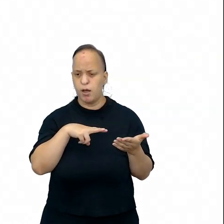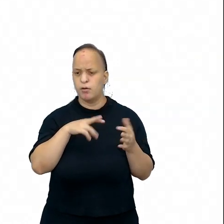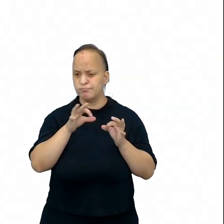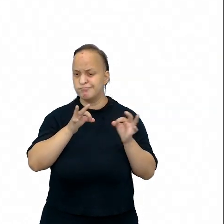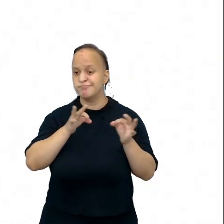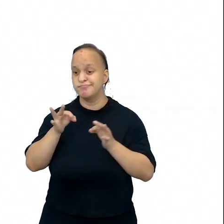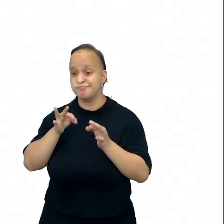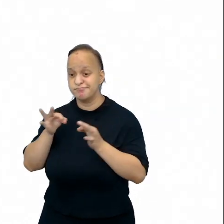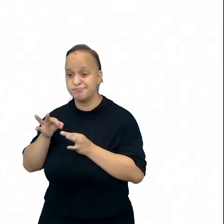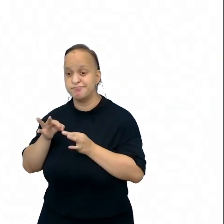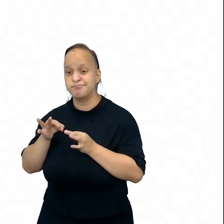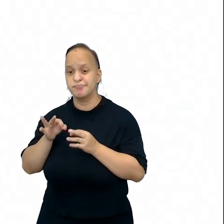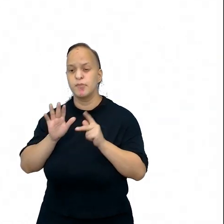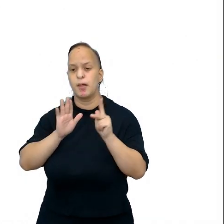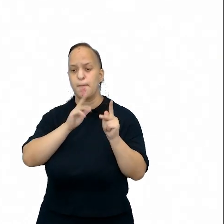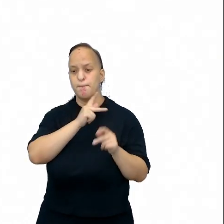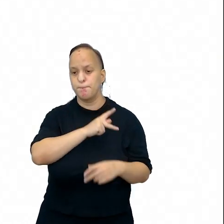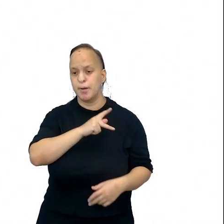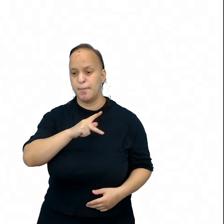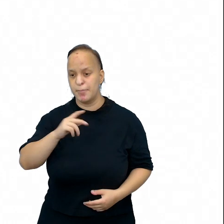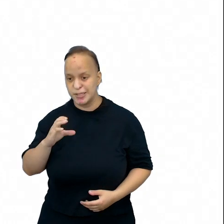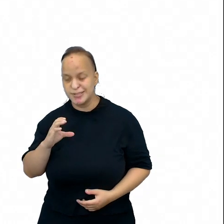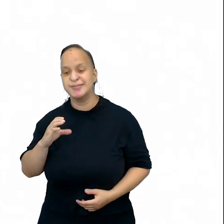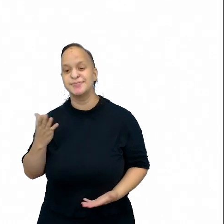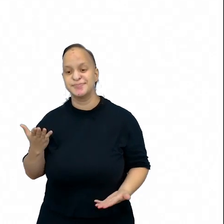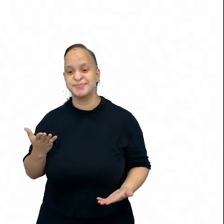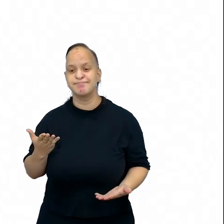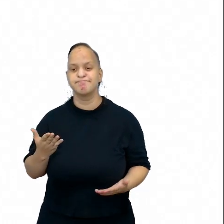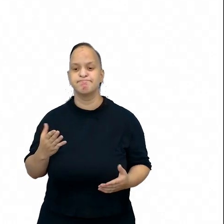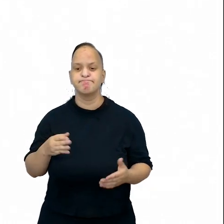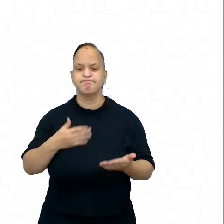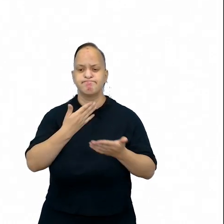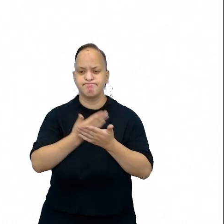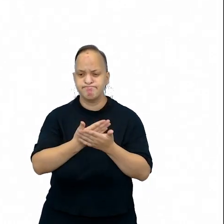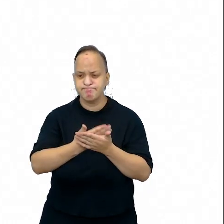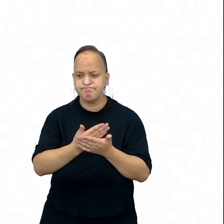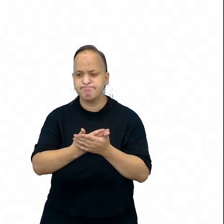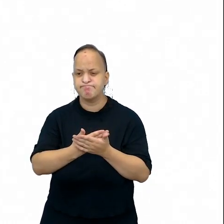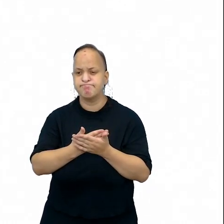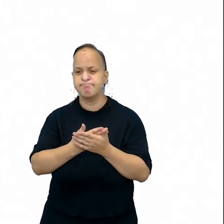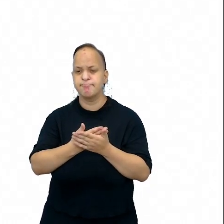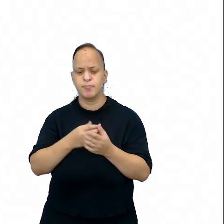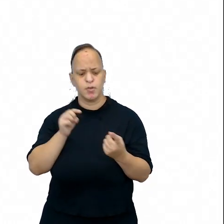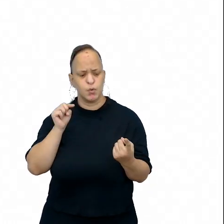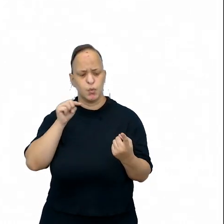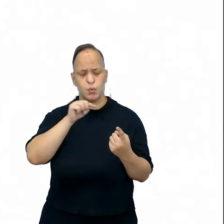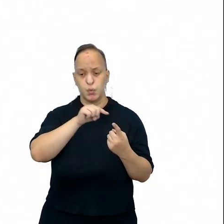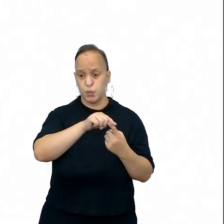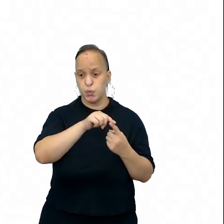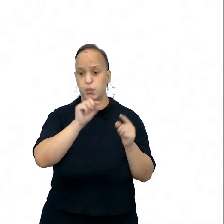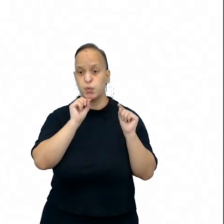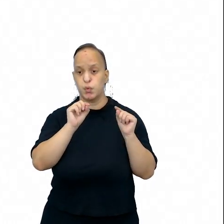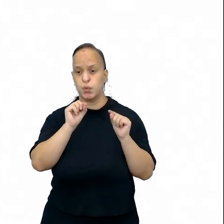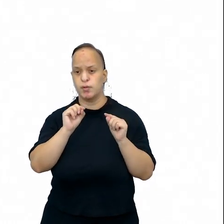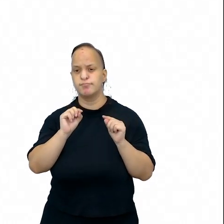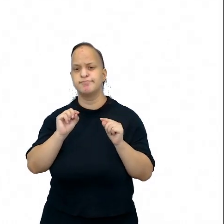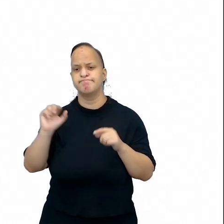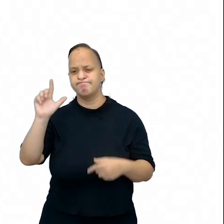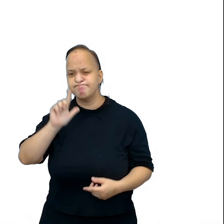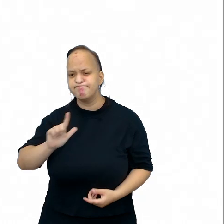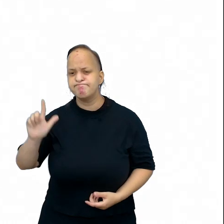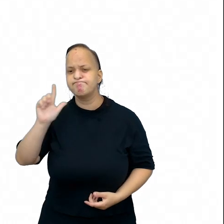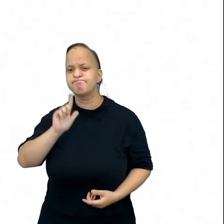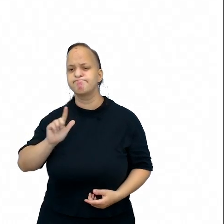na ATPC. Então, os objetivos da aula é ler texto literário de tradição oral, gênero textual lenda,